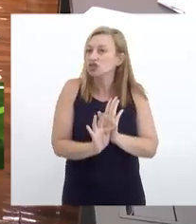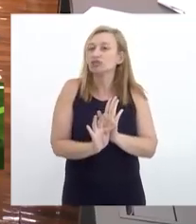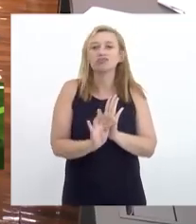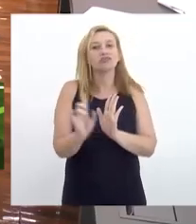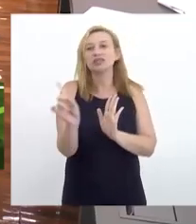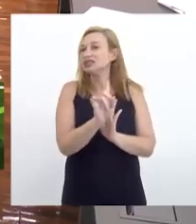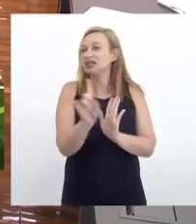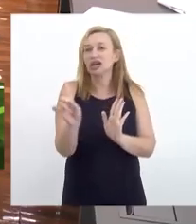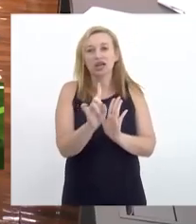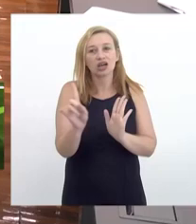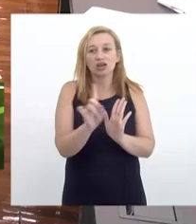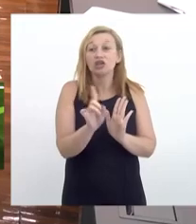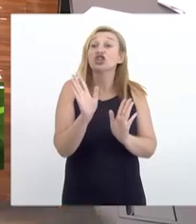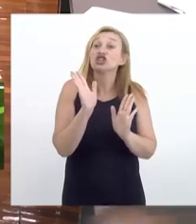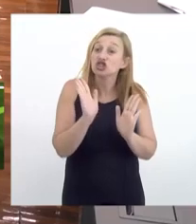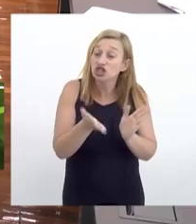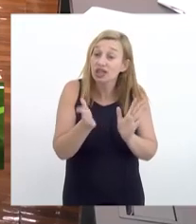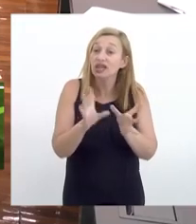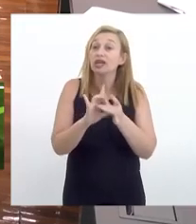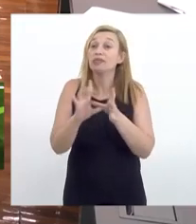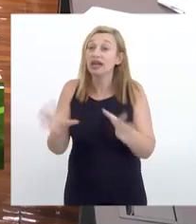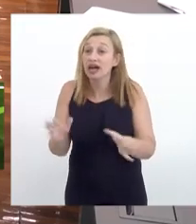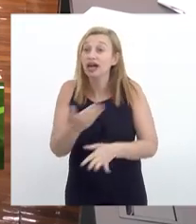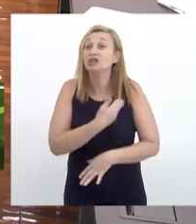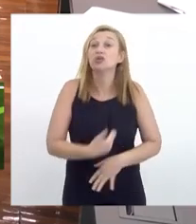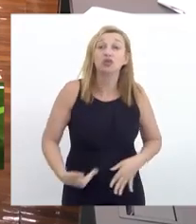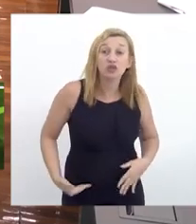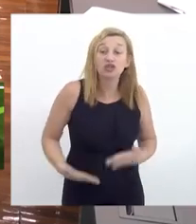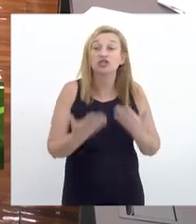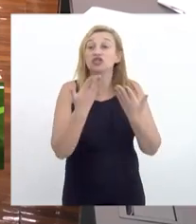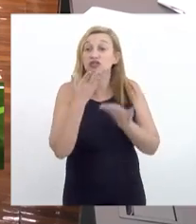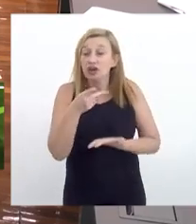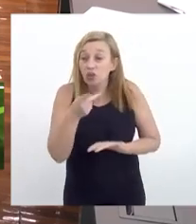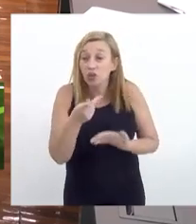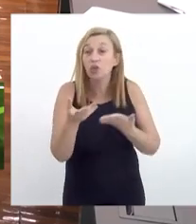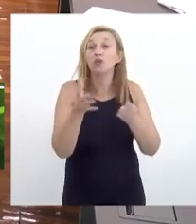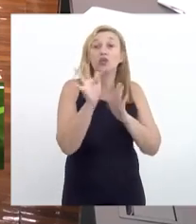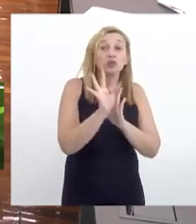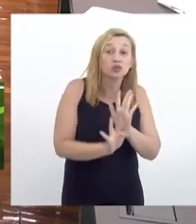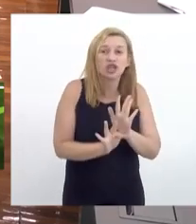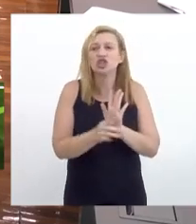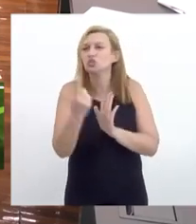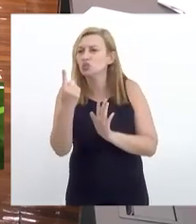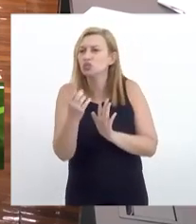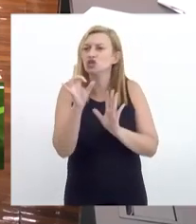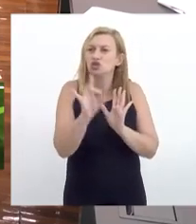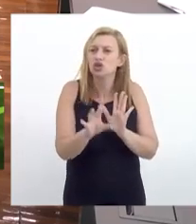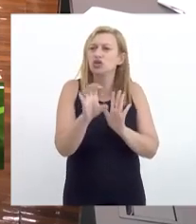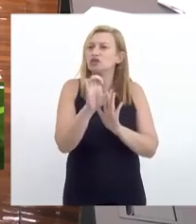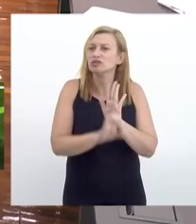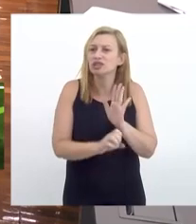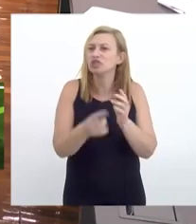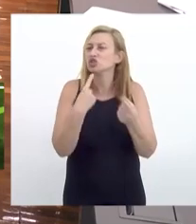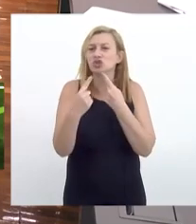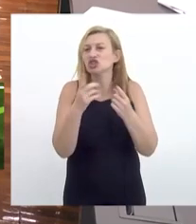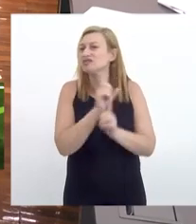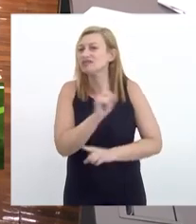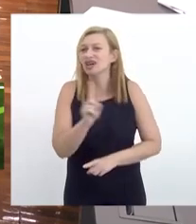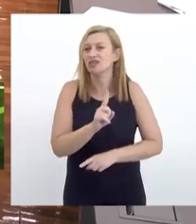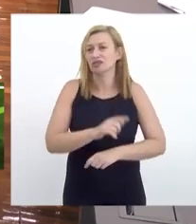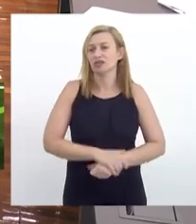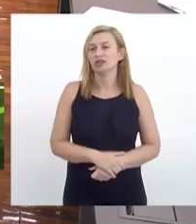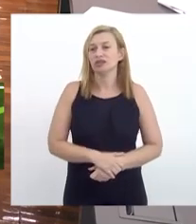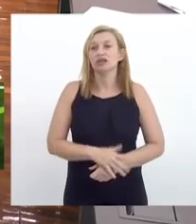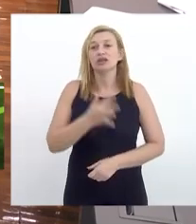para construir a tese Mas a gente já está autorizado O governo já autorizou fazer o texto Não dá para discutir uma emenda individual Só isso Ô,